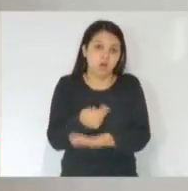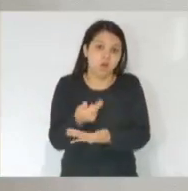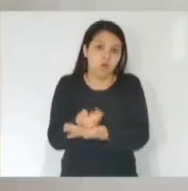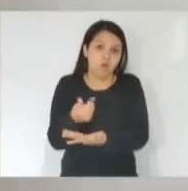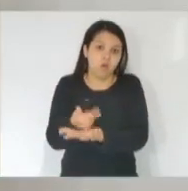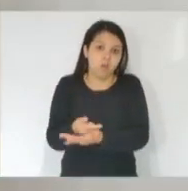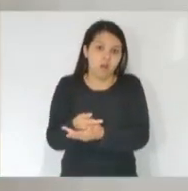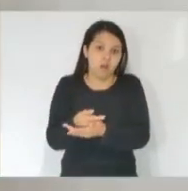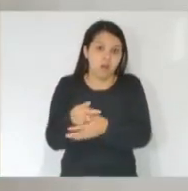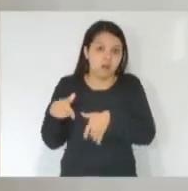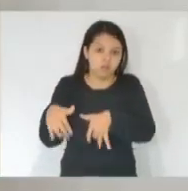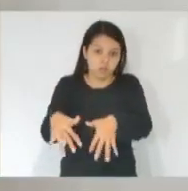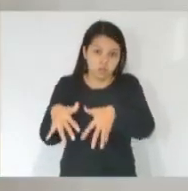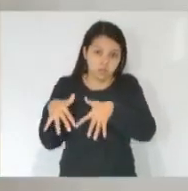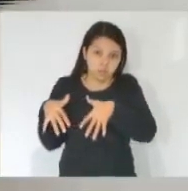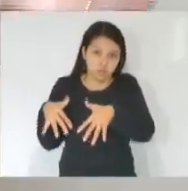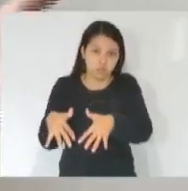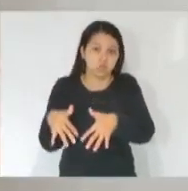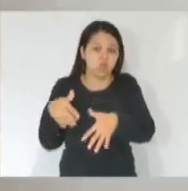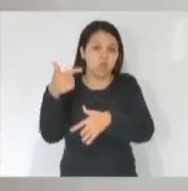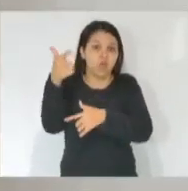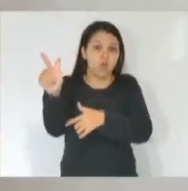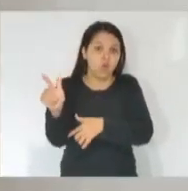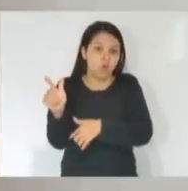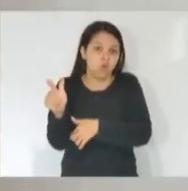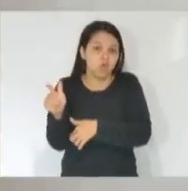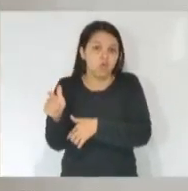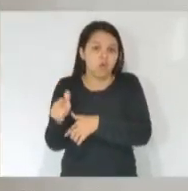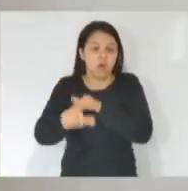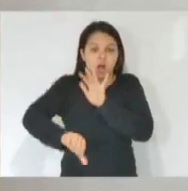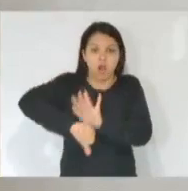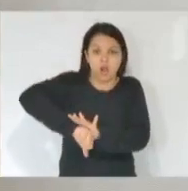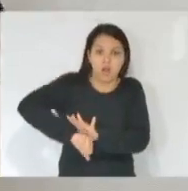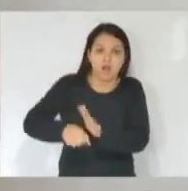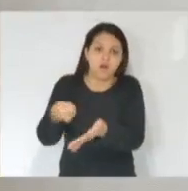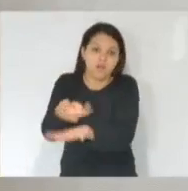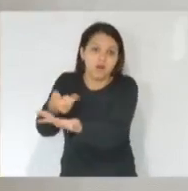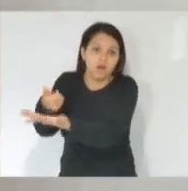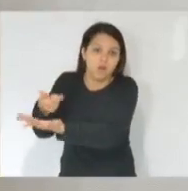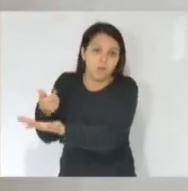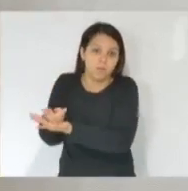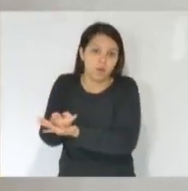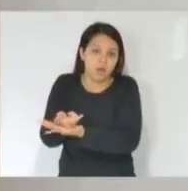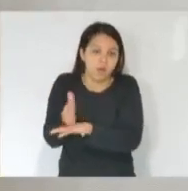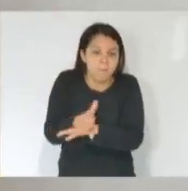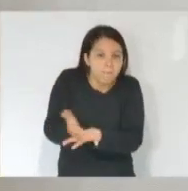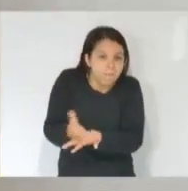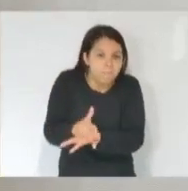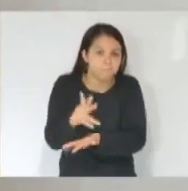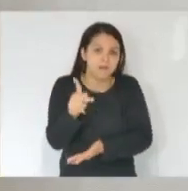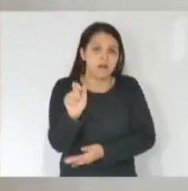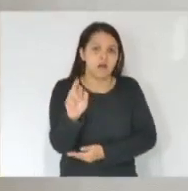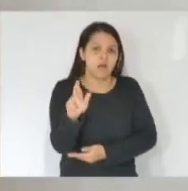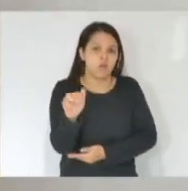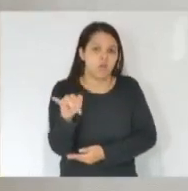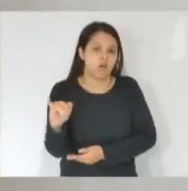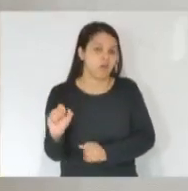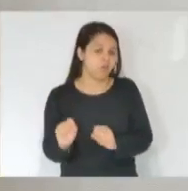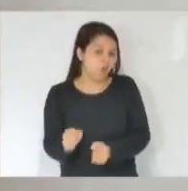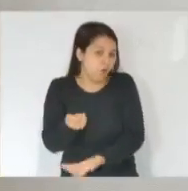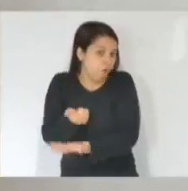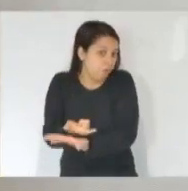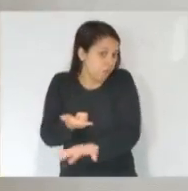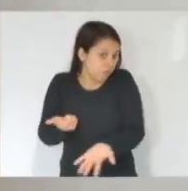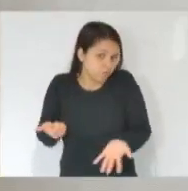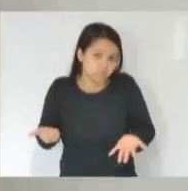contrabando do Paraguai, que nós somos divisa aí no oeste de Santa Catarina, onde está o nosso grande celeiro. Então, uma questão de inteligência,